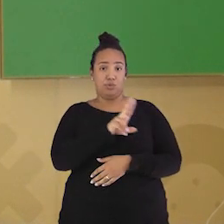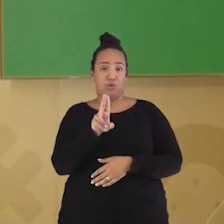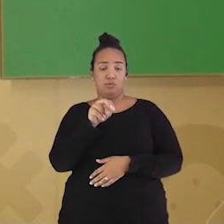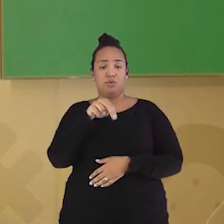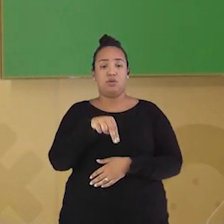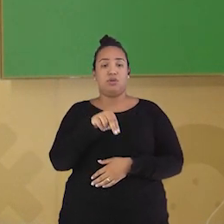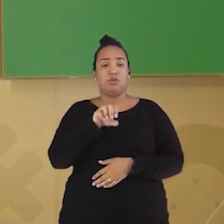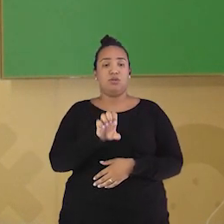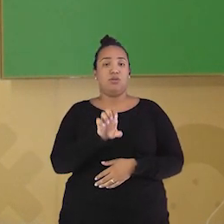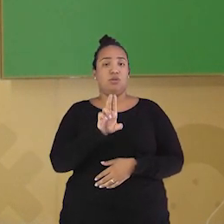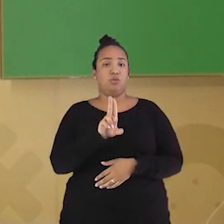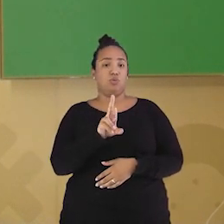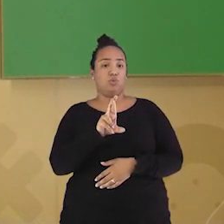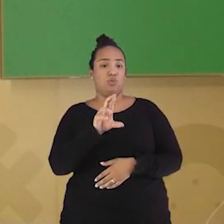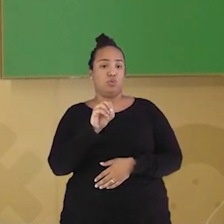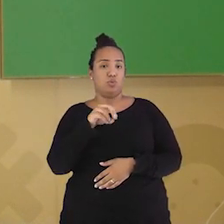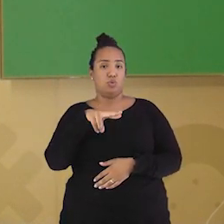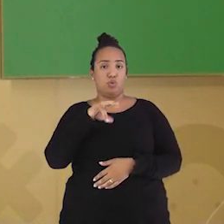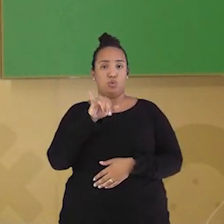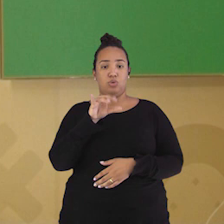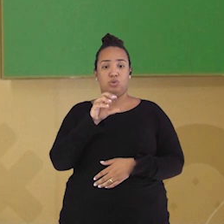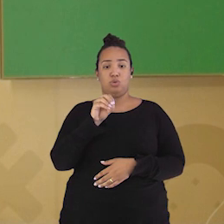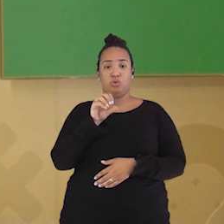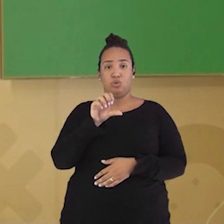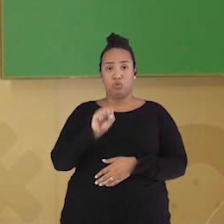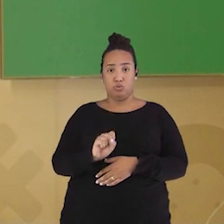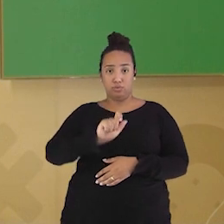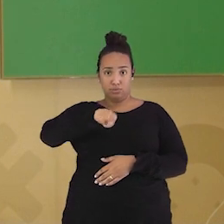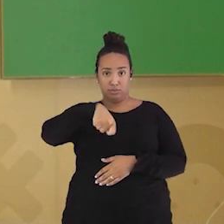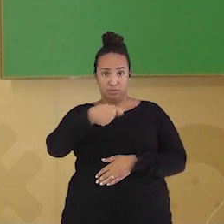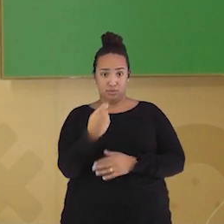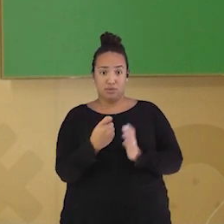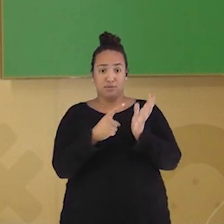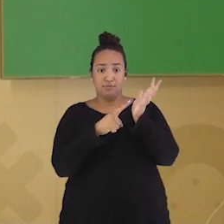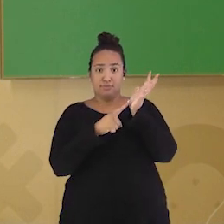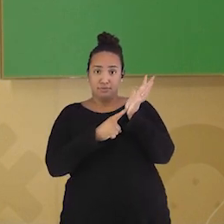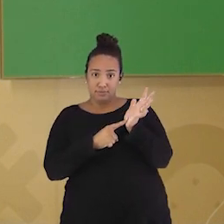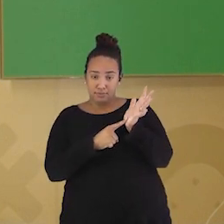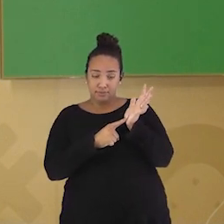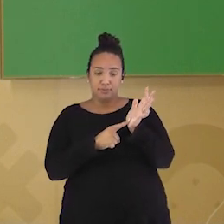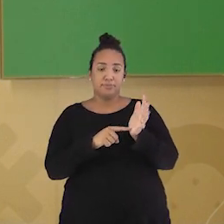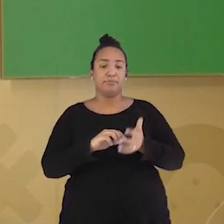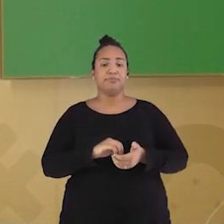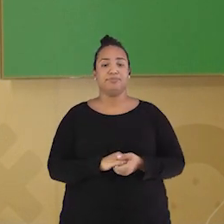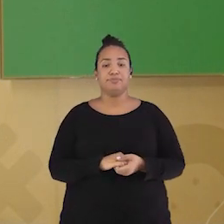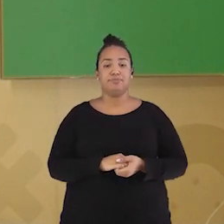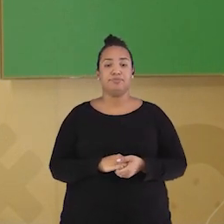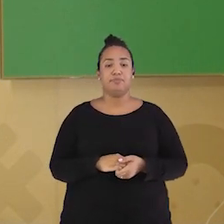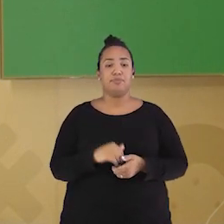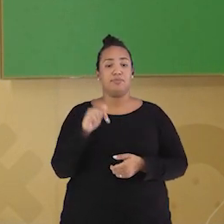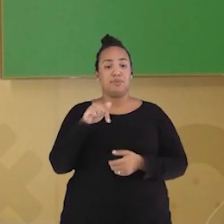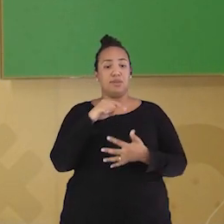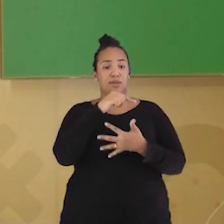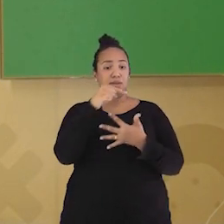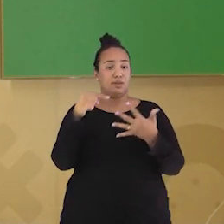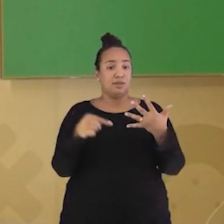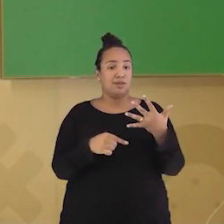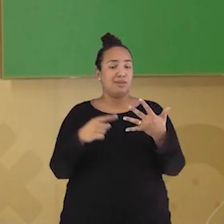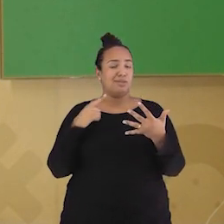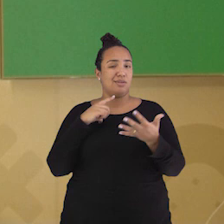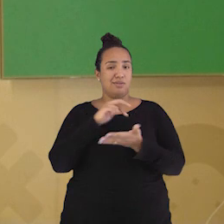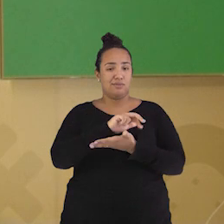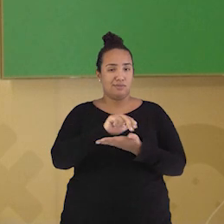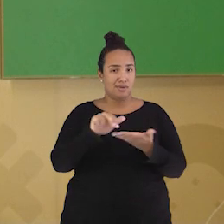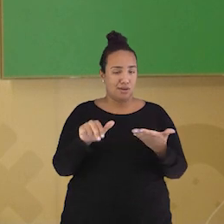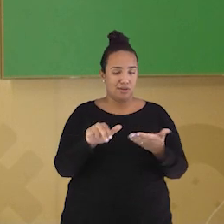Essas células têm uma forma alongada e ramificada e são divididas em axônio,